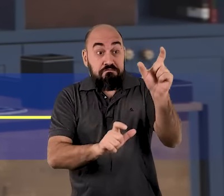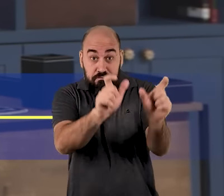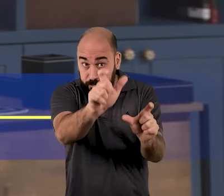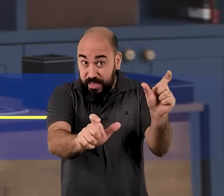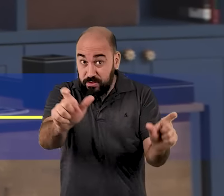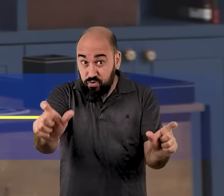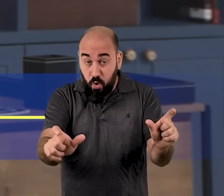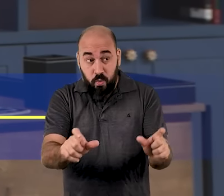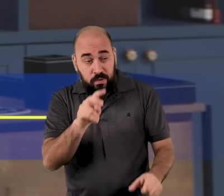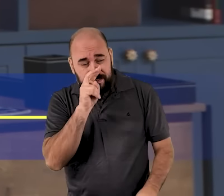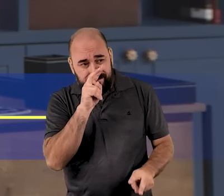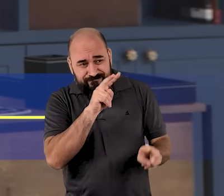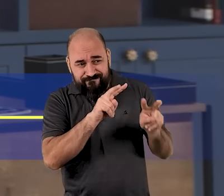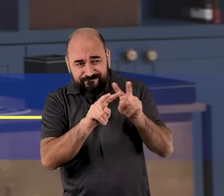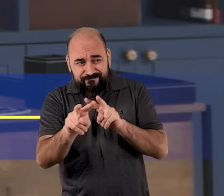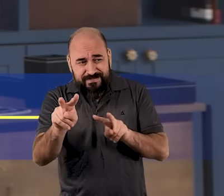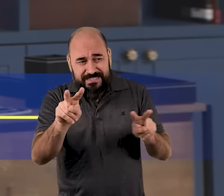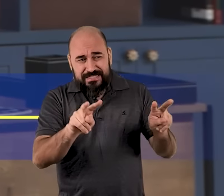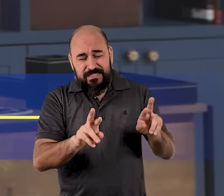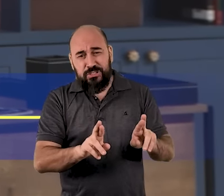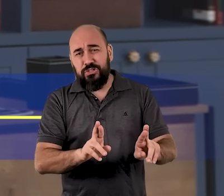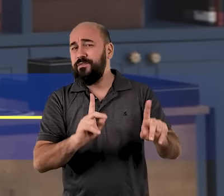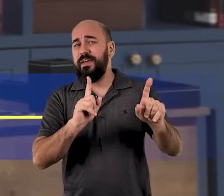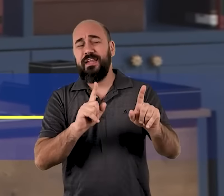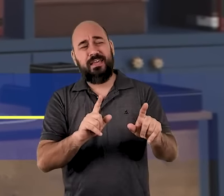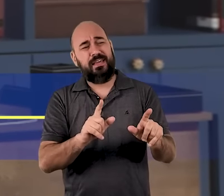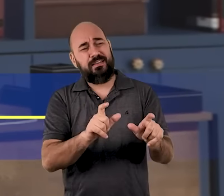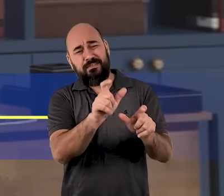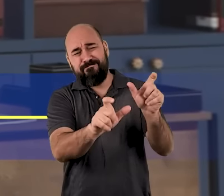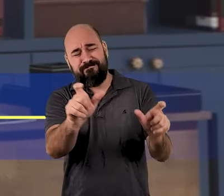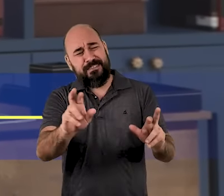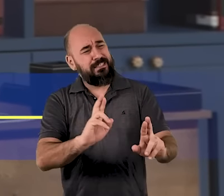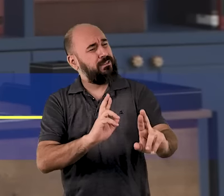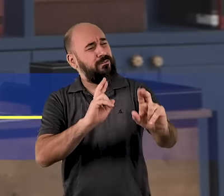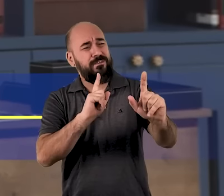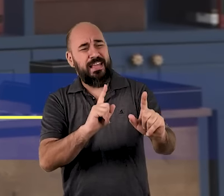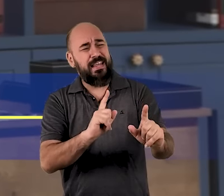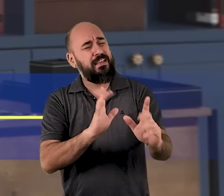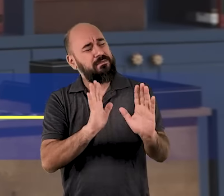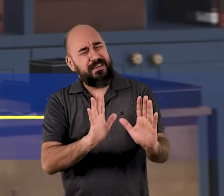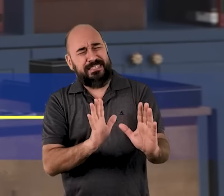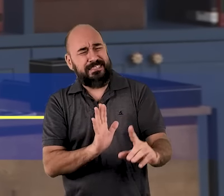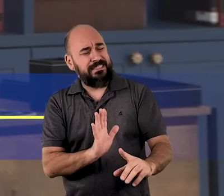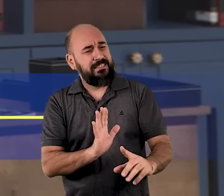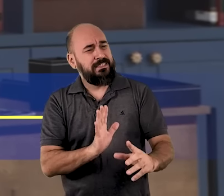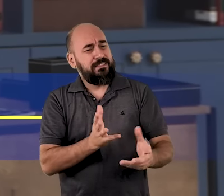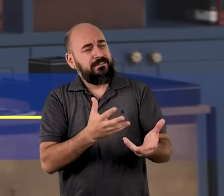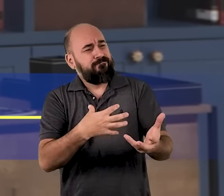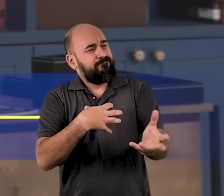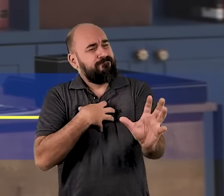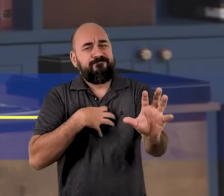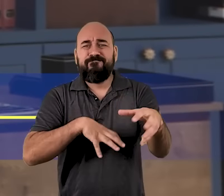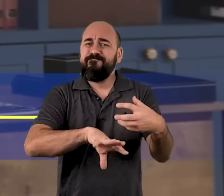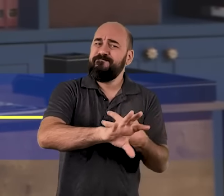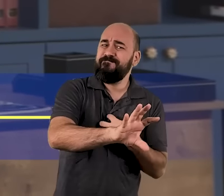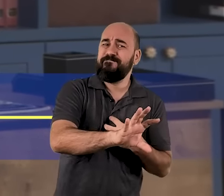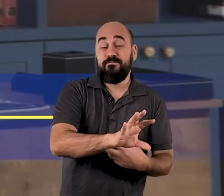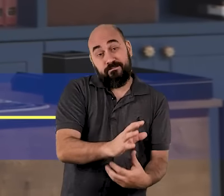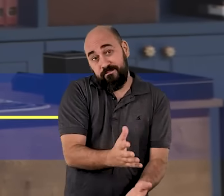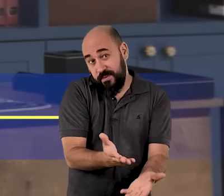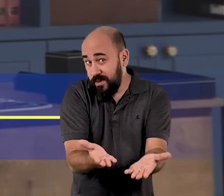das pessoas, da vida, do mundo. É assim mesmo. Quando nós temos o privilégio